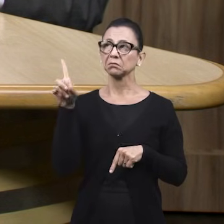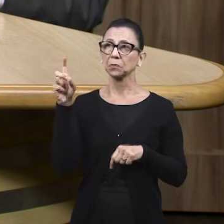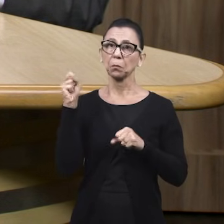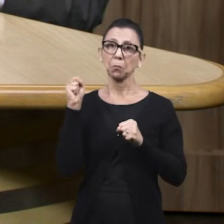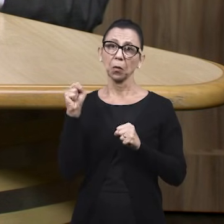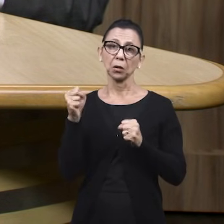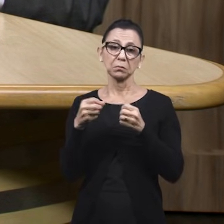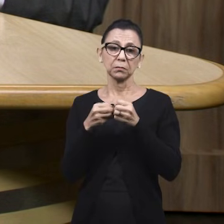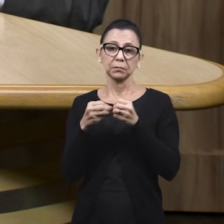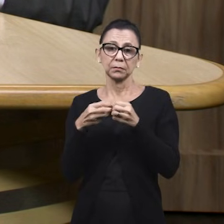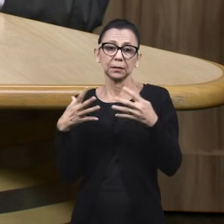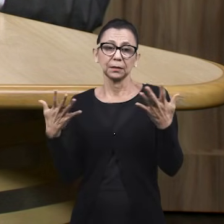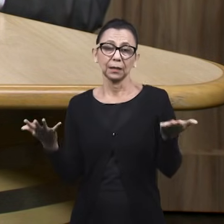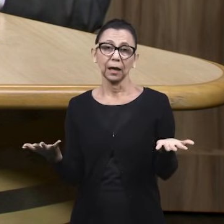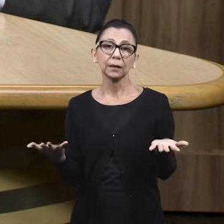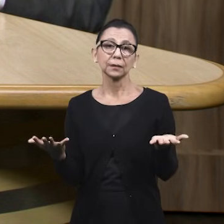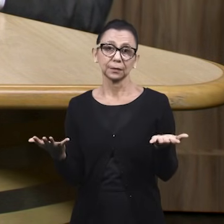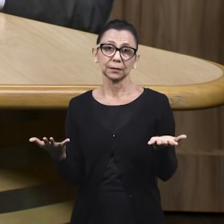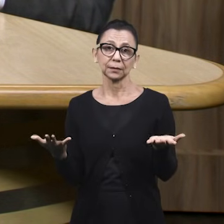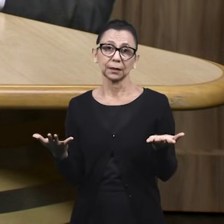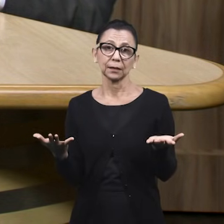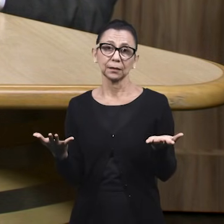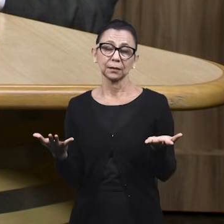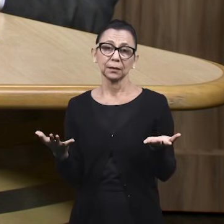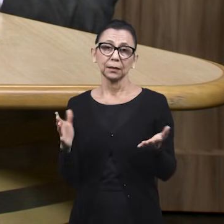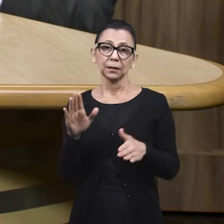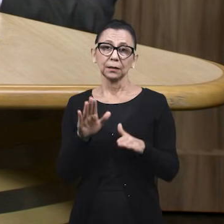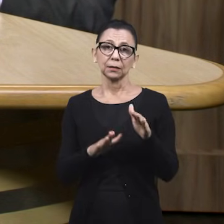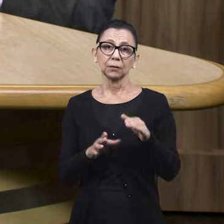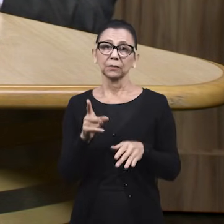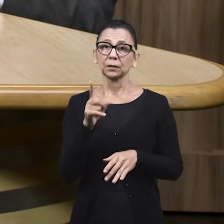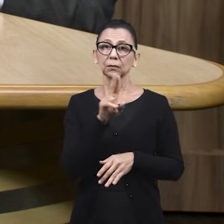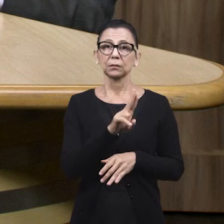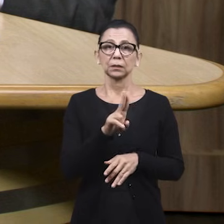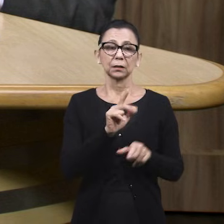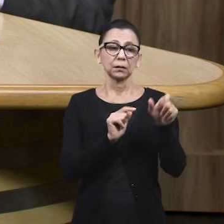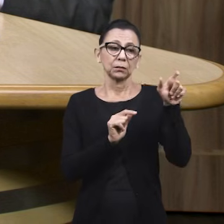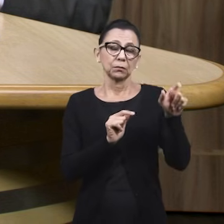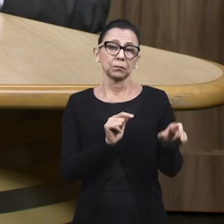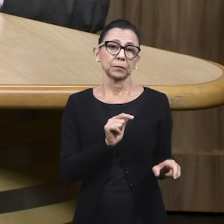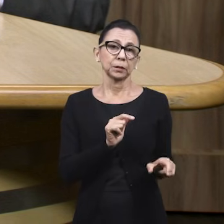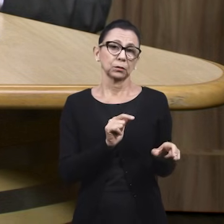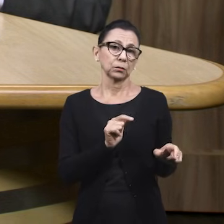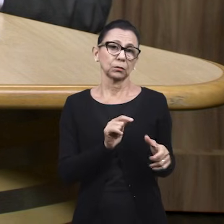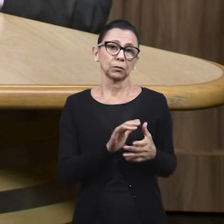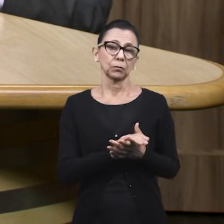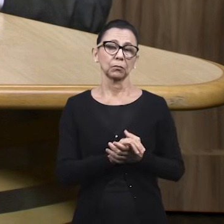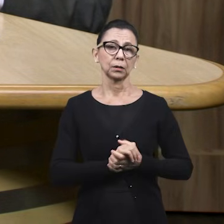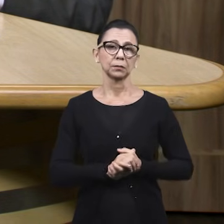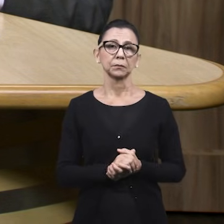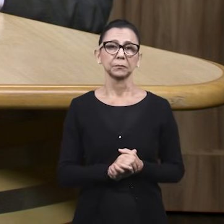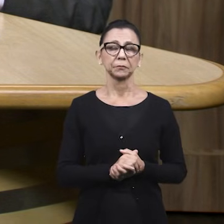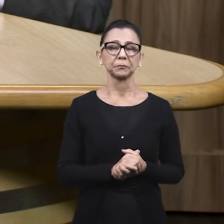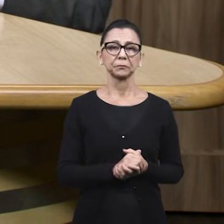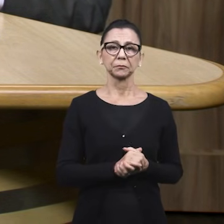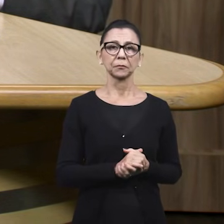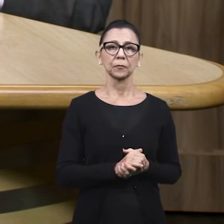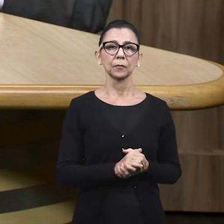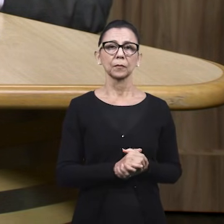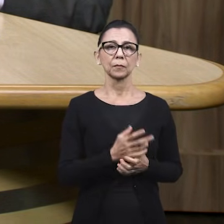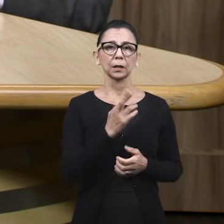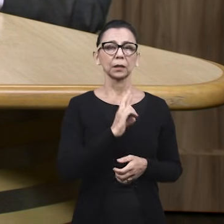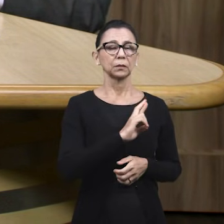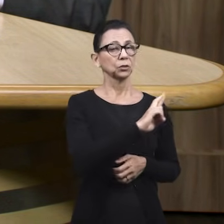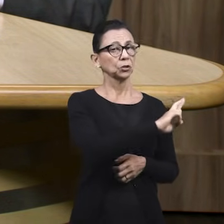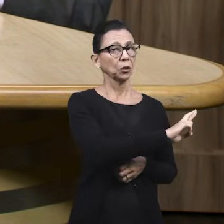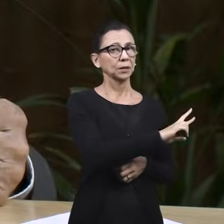coisas extraordinárias, que não faria com alguém que já é um escriba, né? Não é? Tinha um pastor